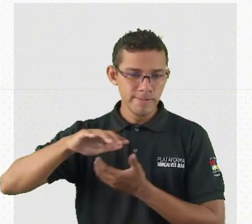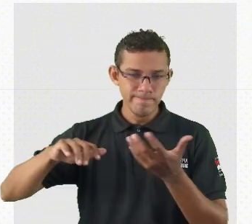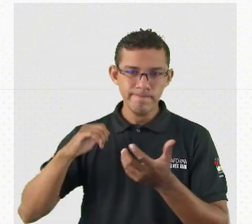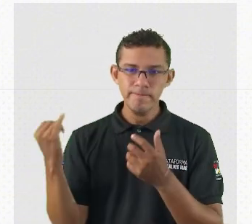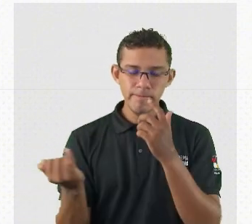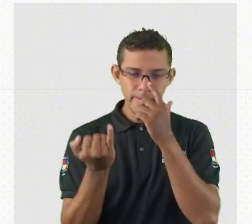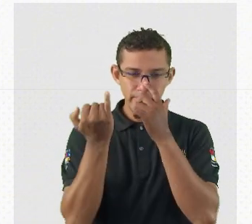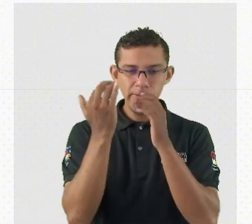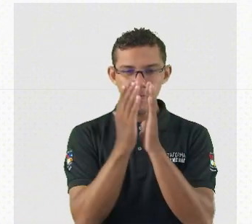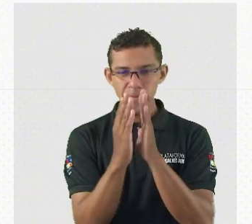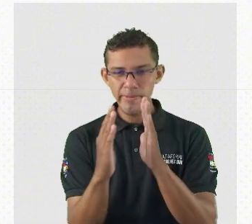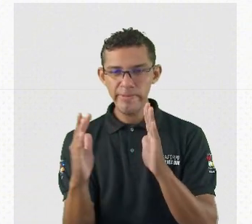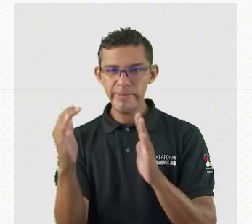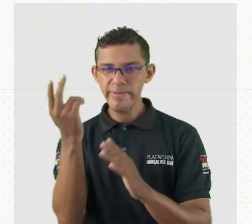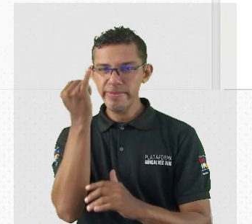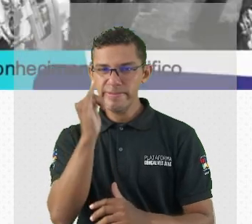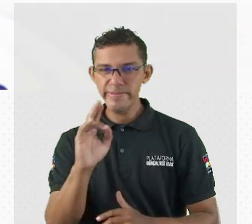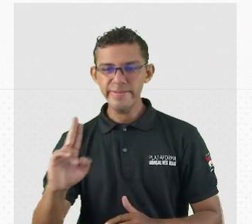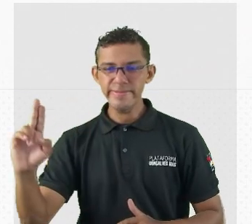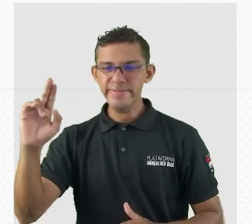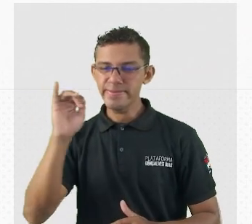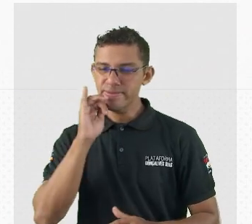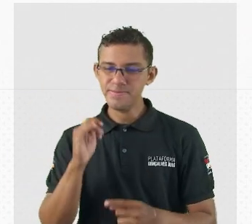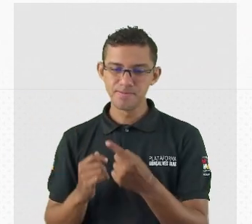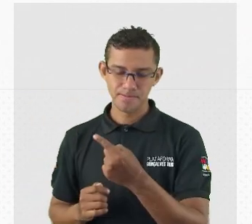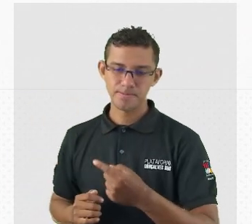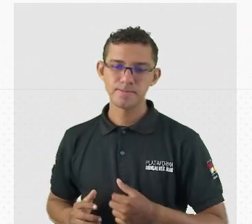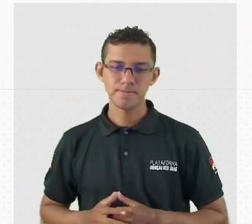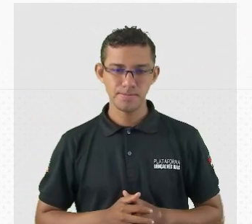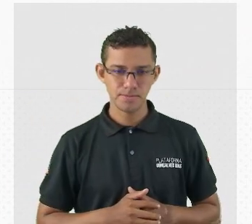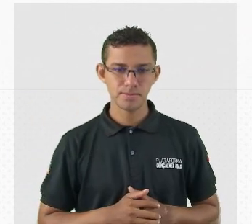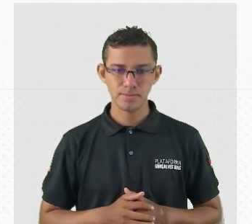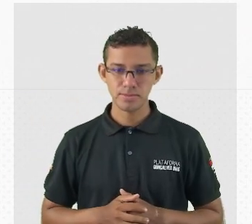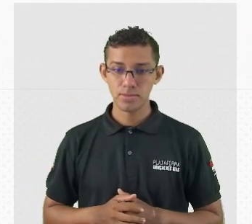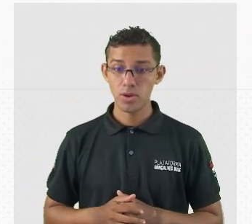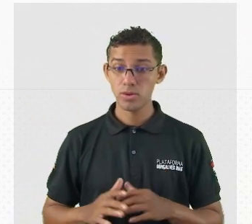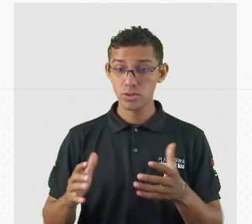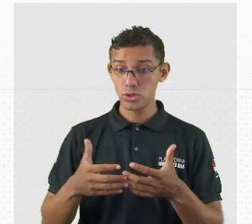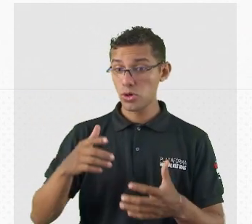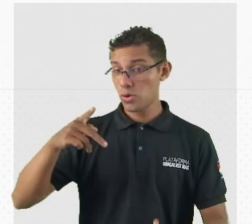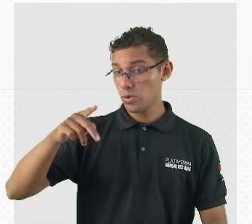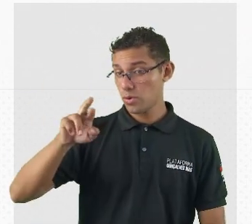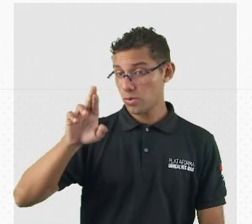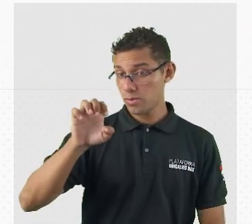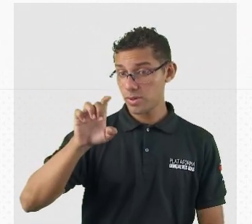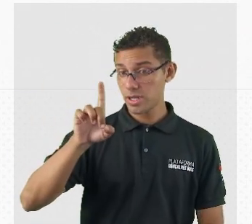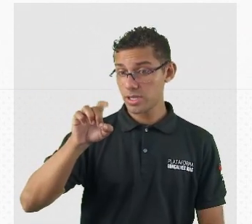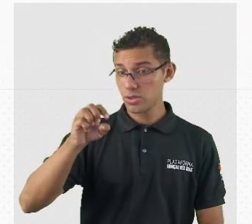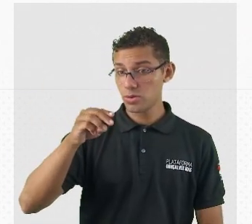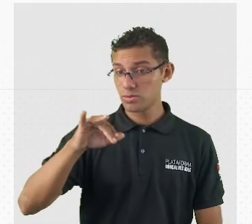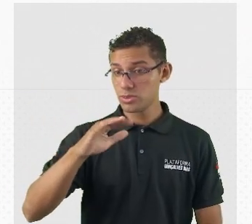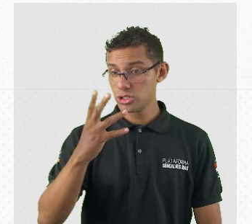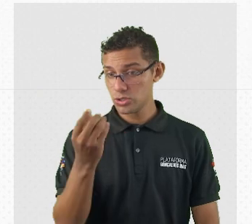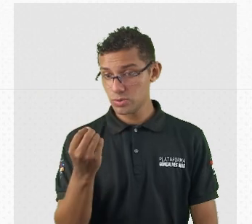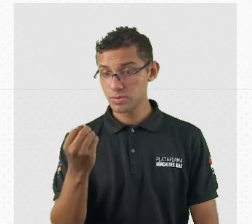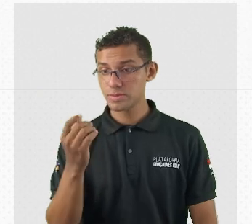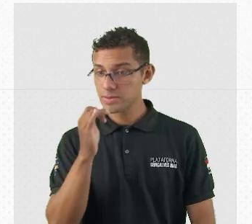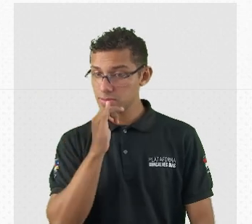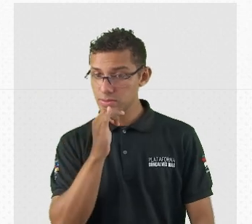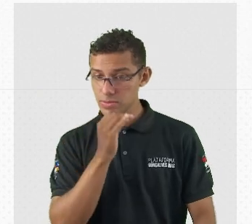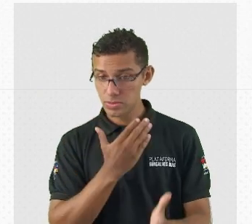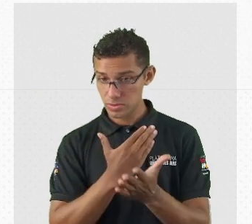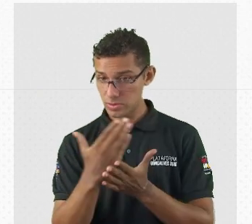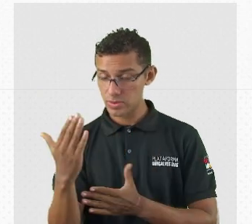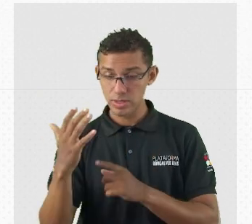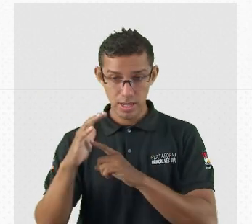neste processo de utilização desses itens. Tá? Há o predomínio do trabalho manual com o início da máquina,